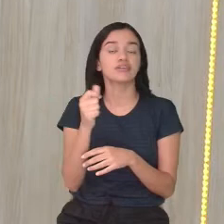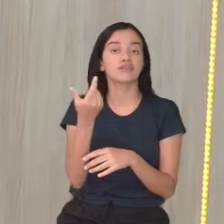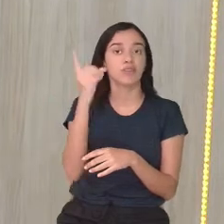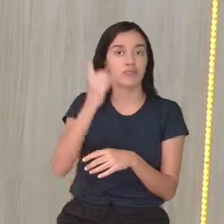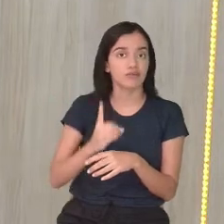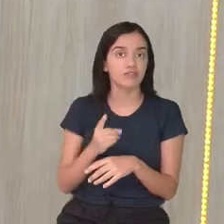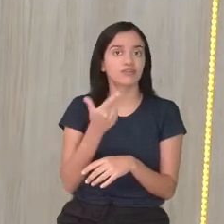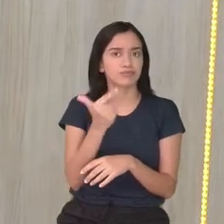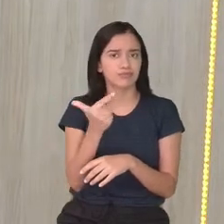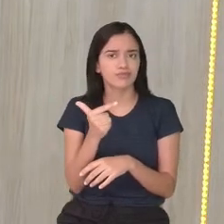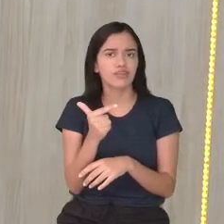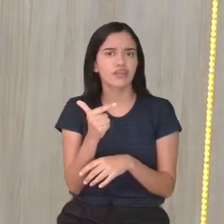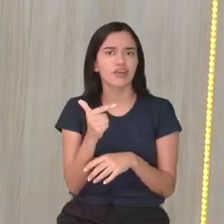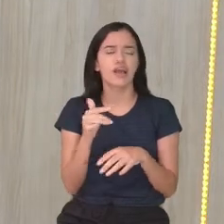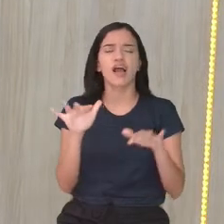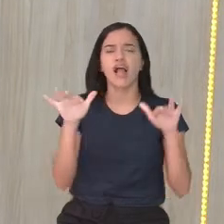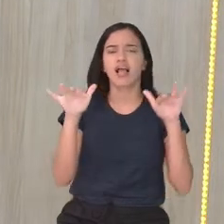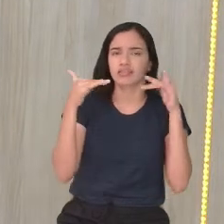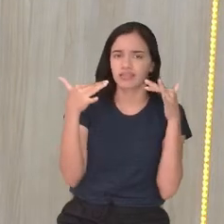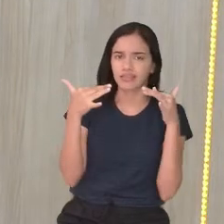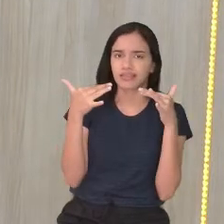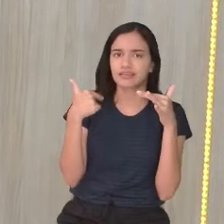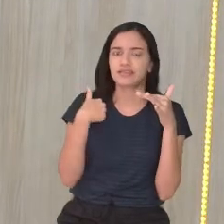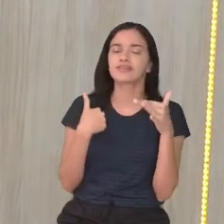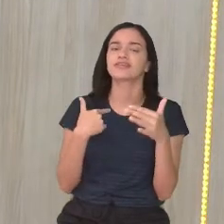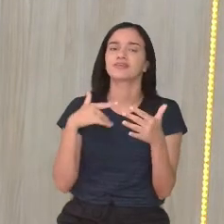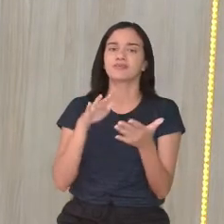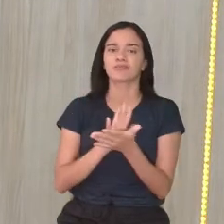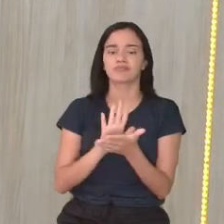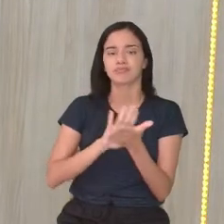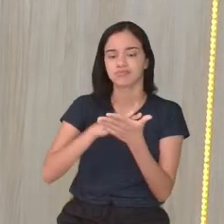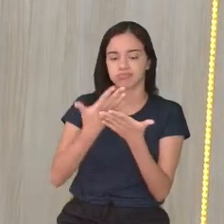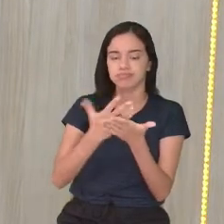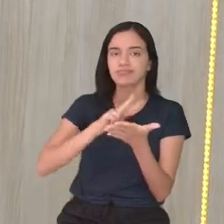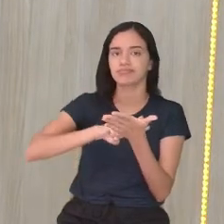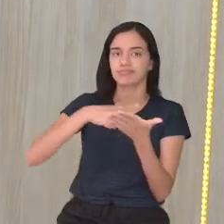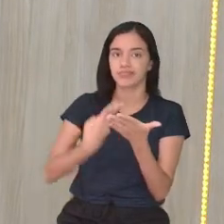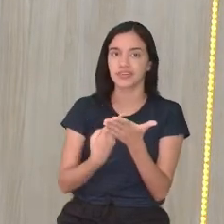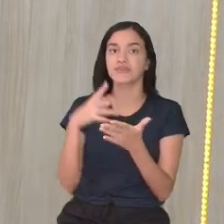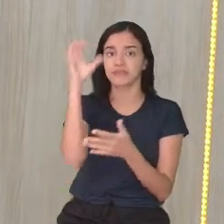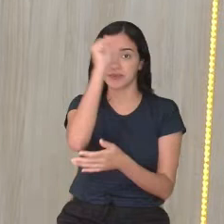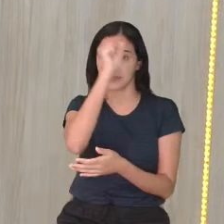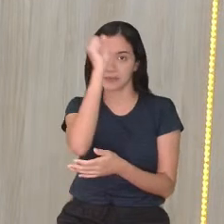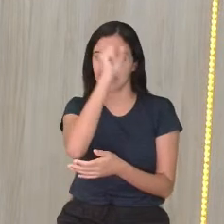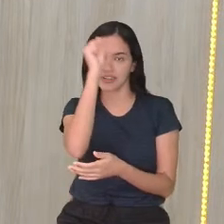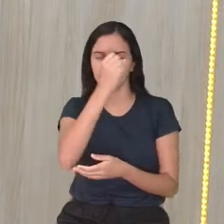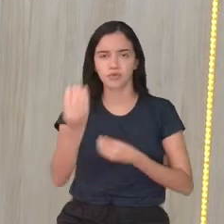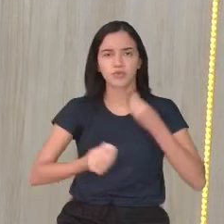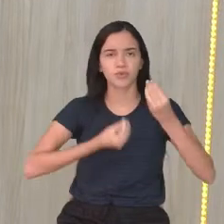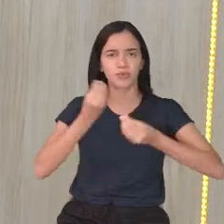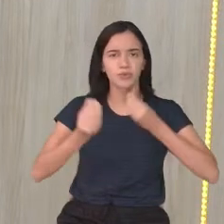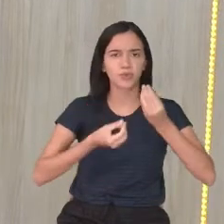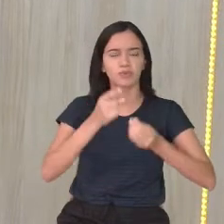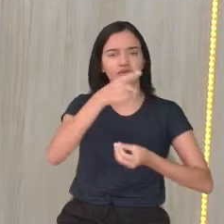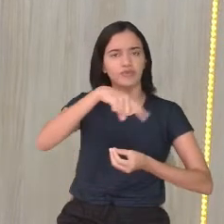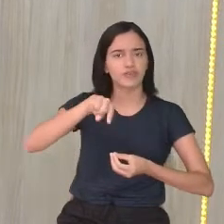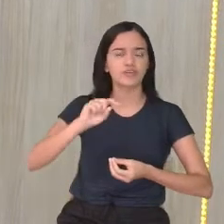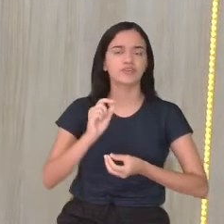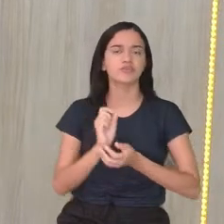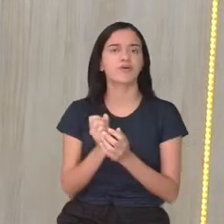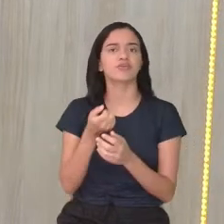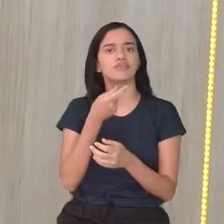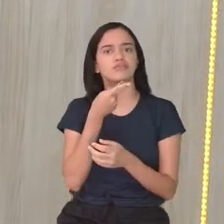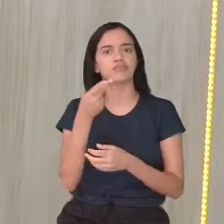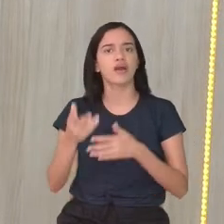auditiva, dê uma atenção, fique de olho aí no que Midian está falando, vão aprendendo, né, como é que vocês podem falar